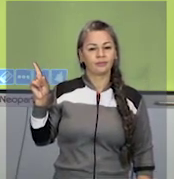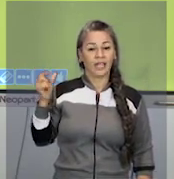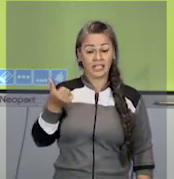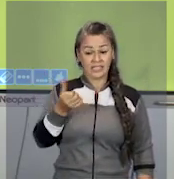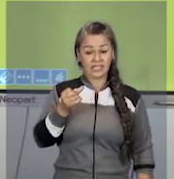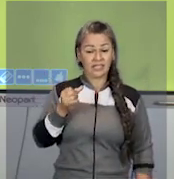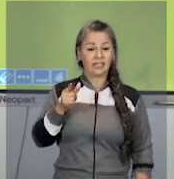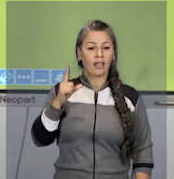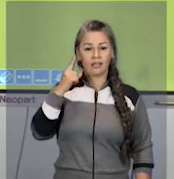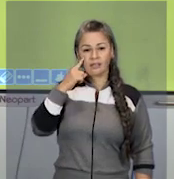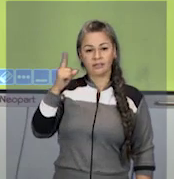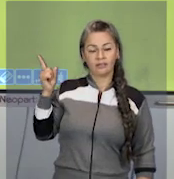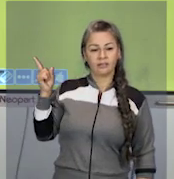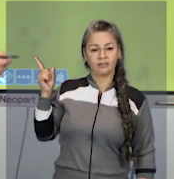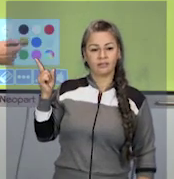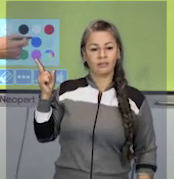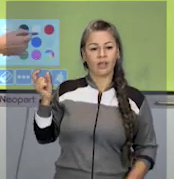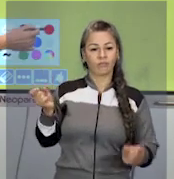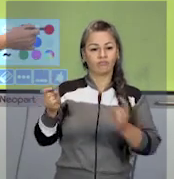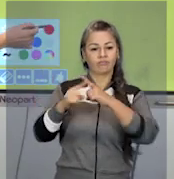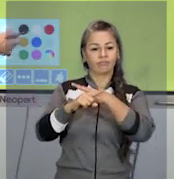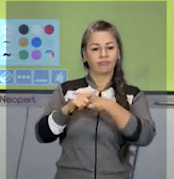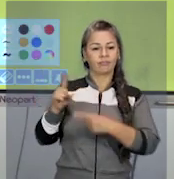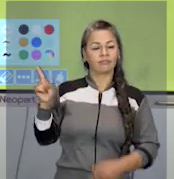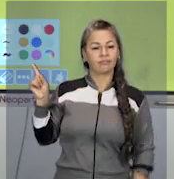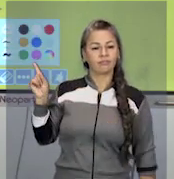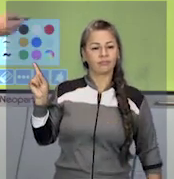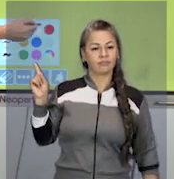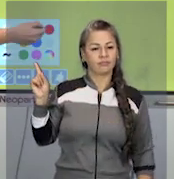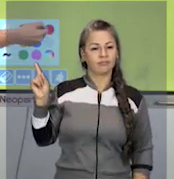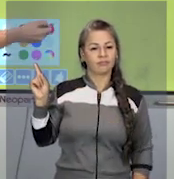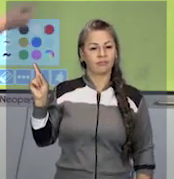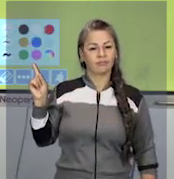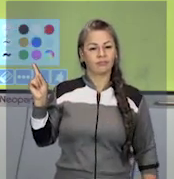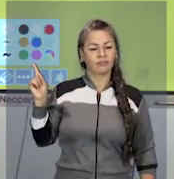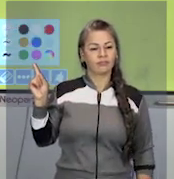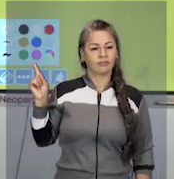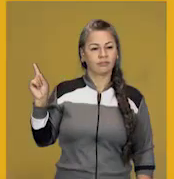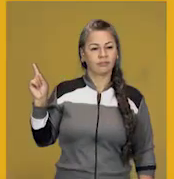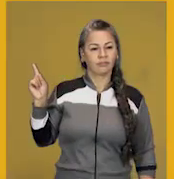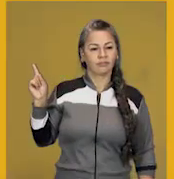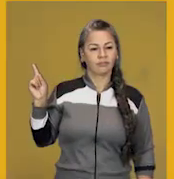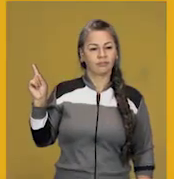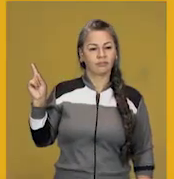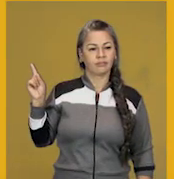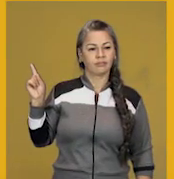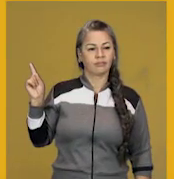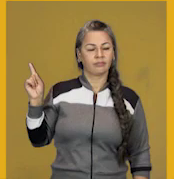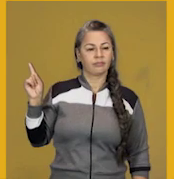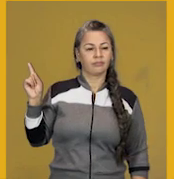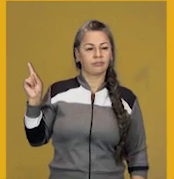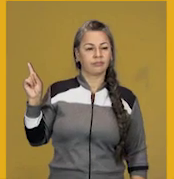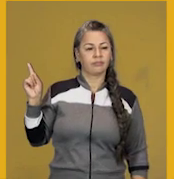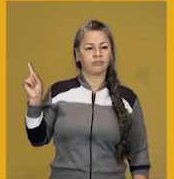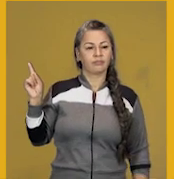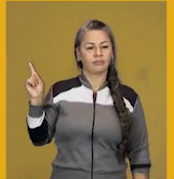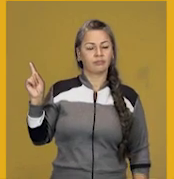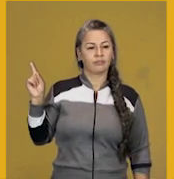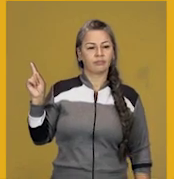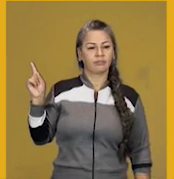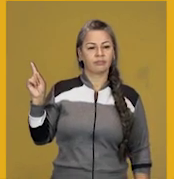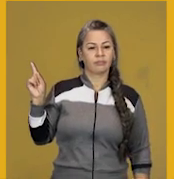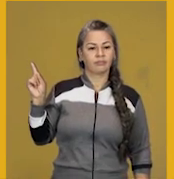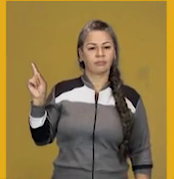E aí eu multiplico o trocado, como faz a matemática. X vezes 30 é